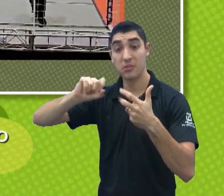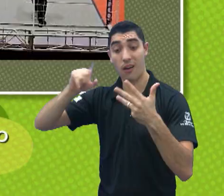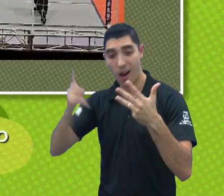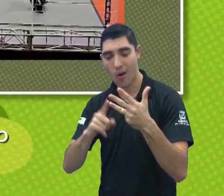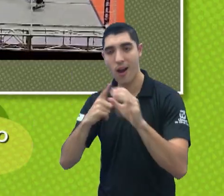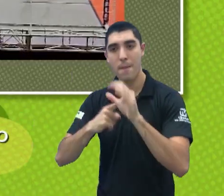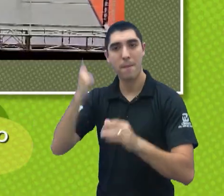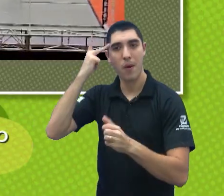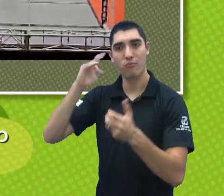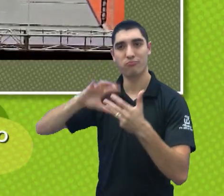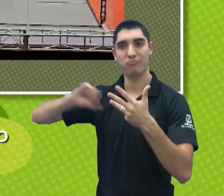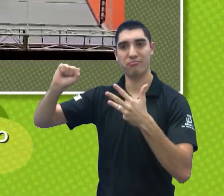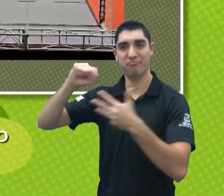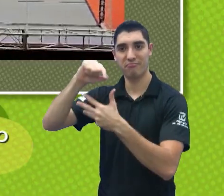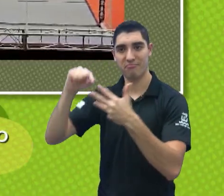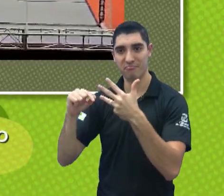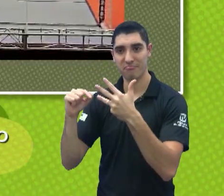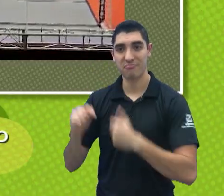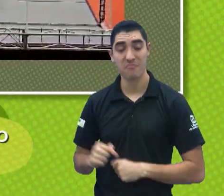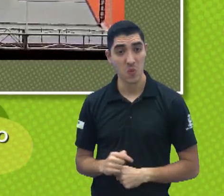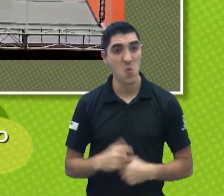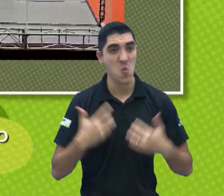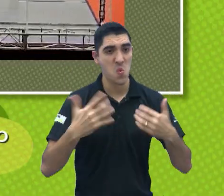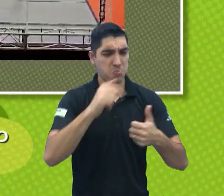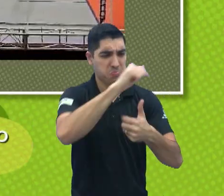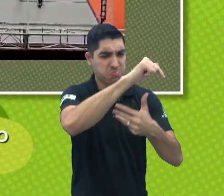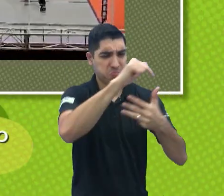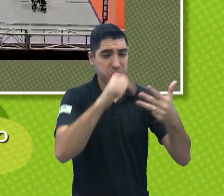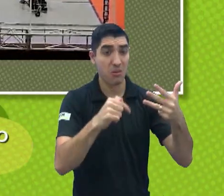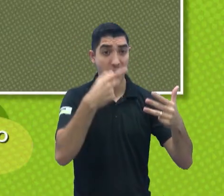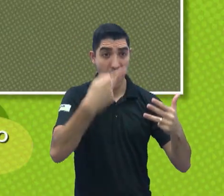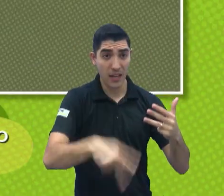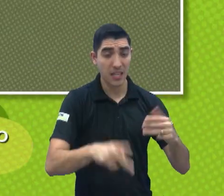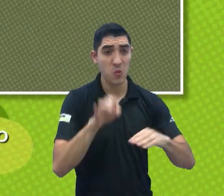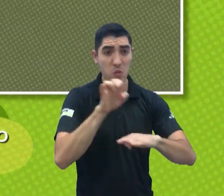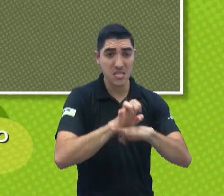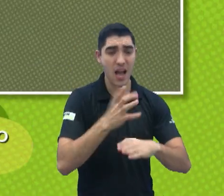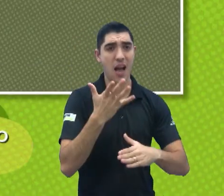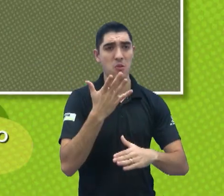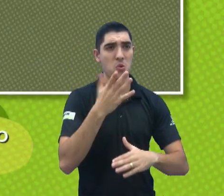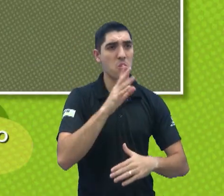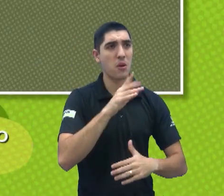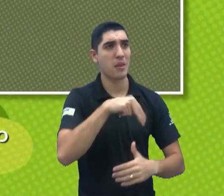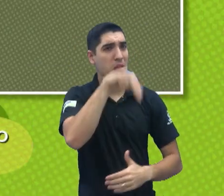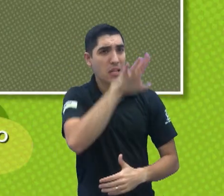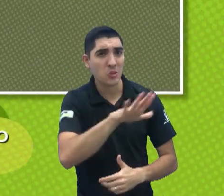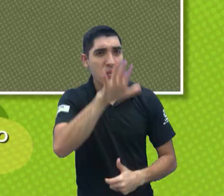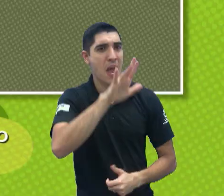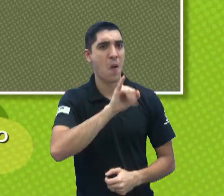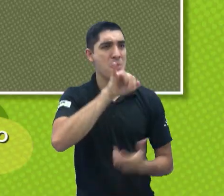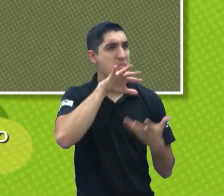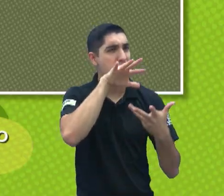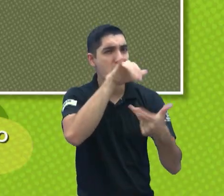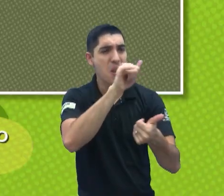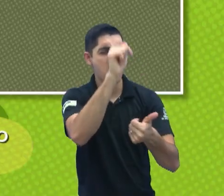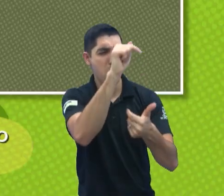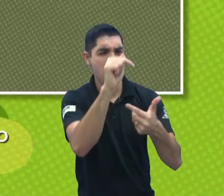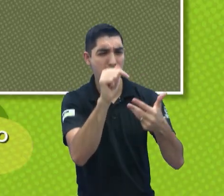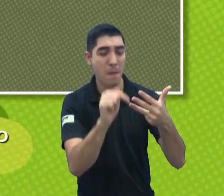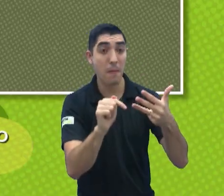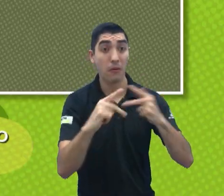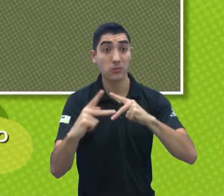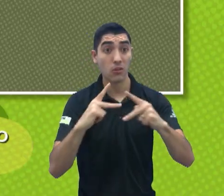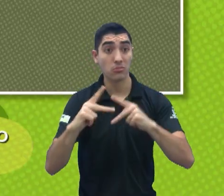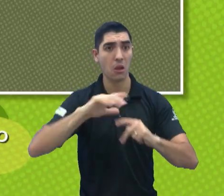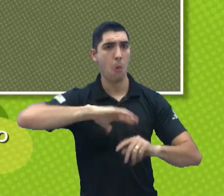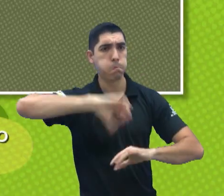Não somente a nível internacional, mas também a nível estadual e nível nacional.